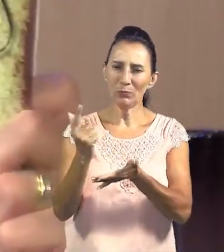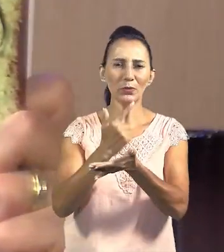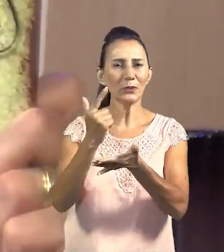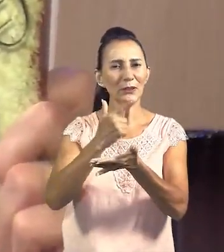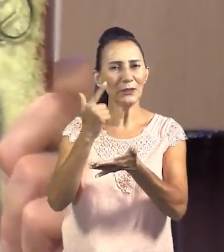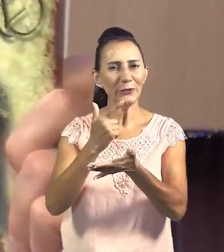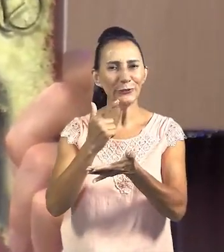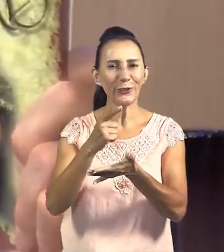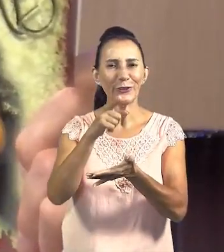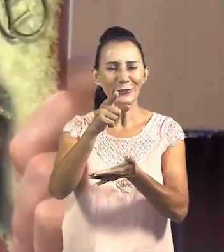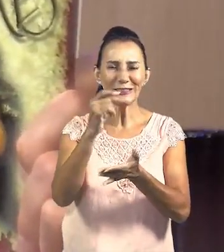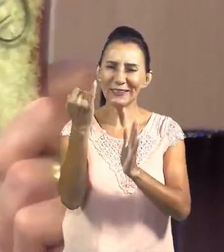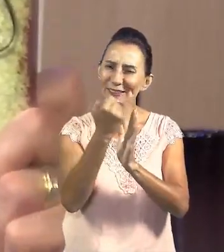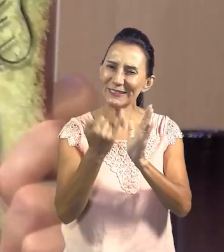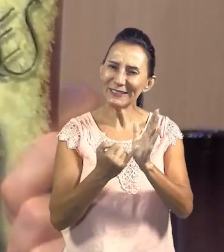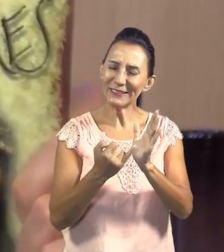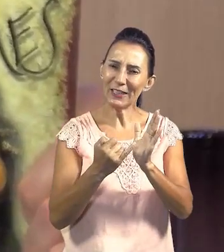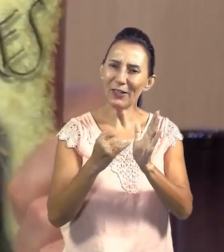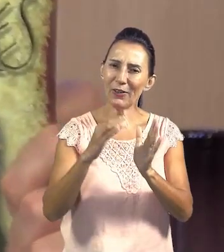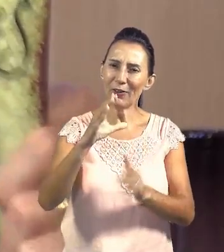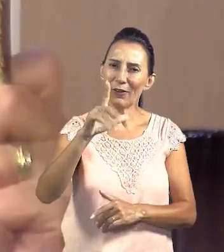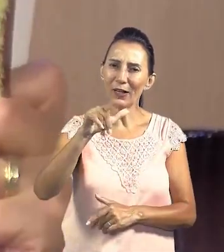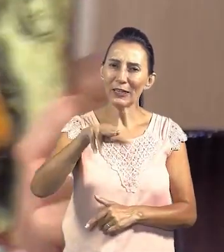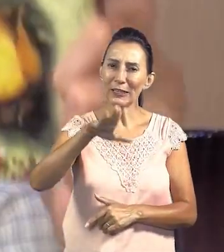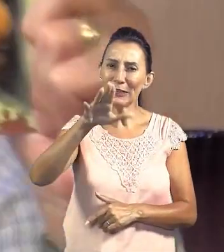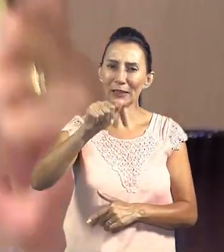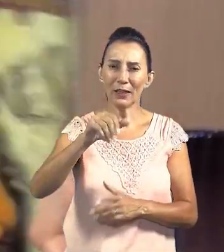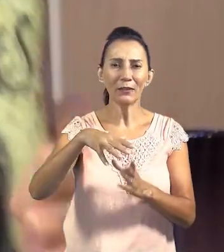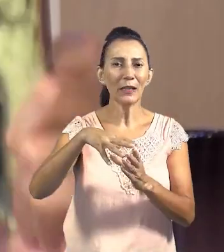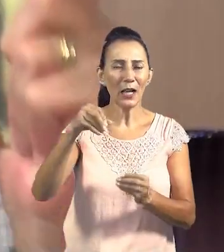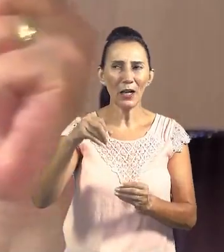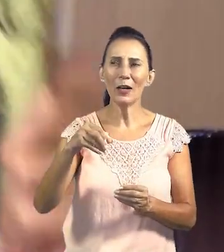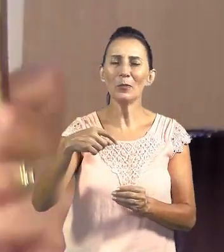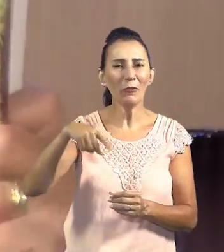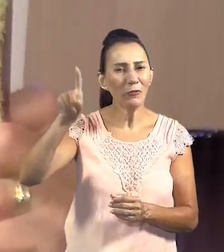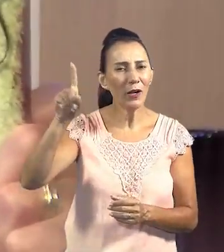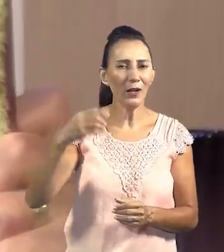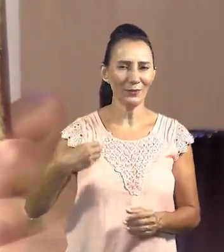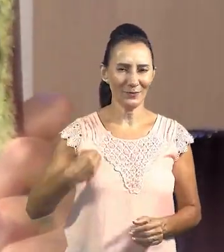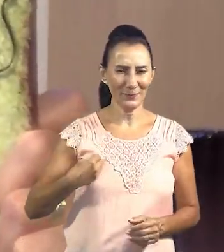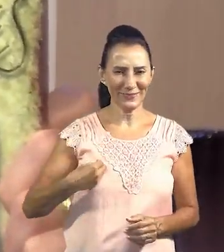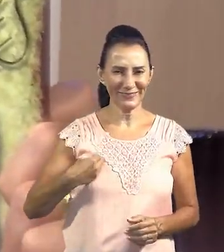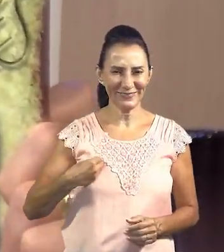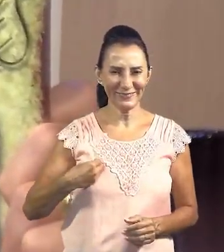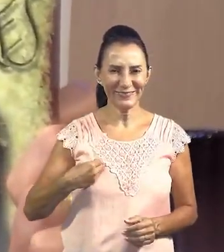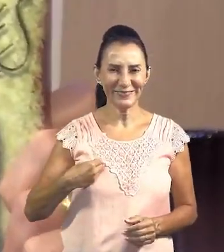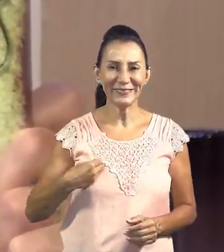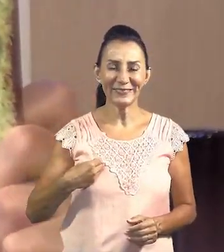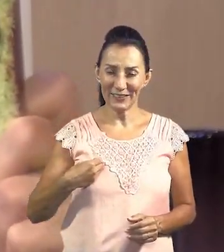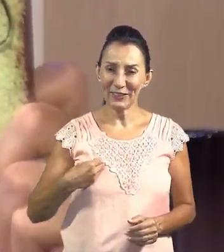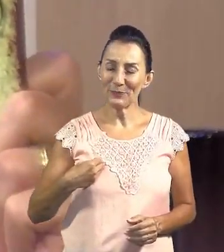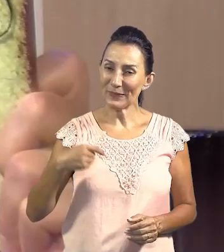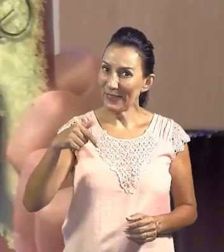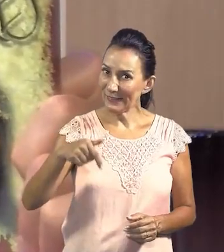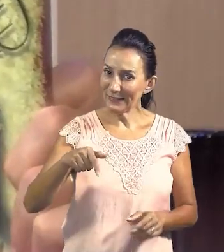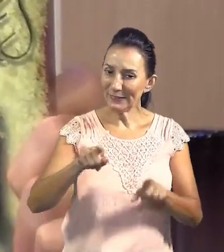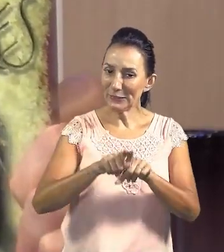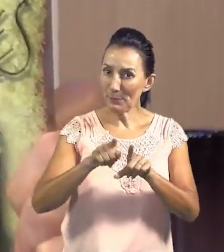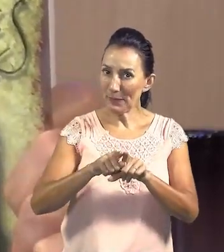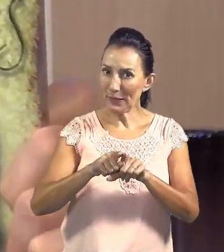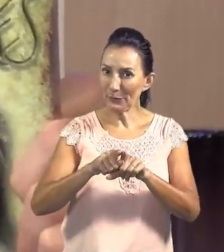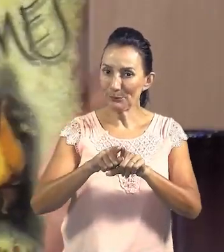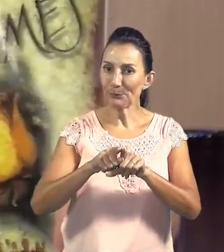esse livro, inscreva-se na Clínica da Alma. Fale: eu quero, eu preciso. E na segunda-feira nós temos aqui um